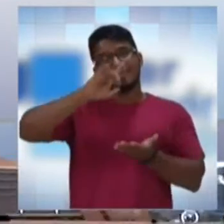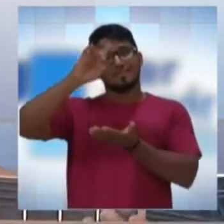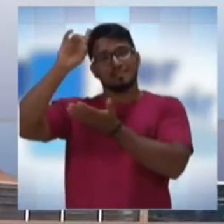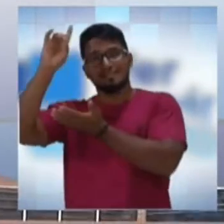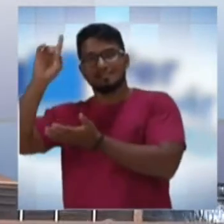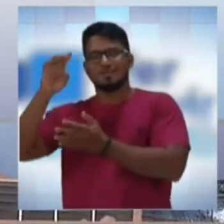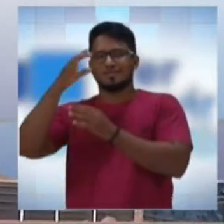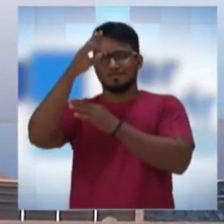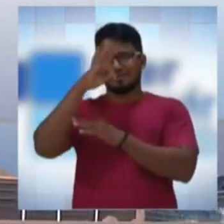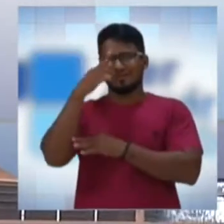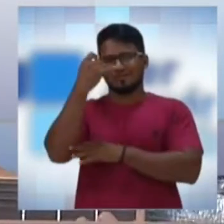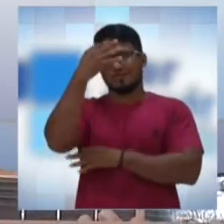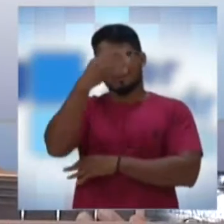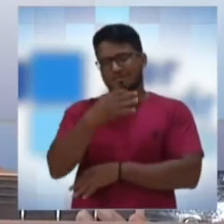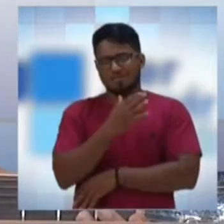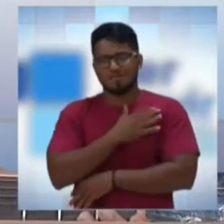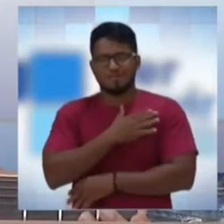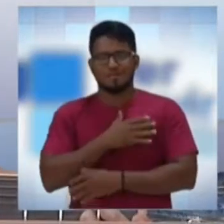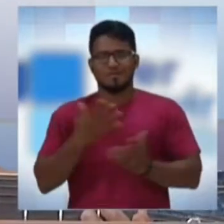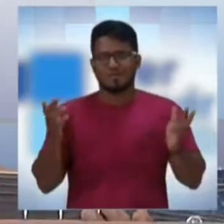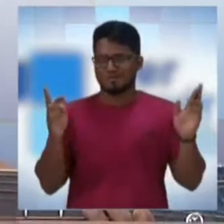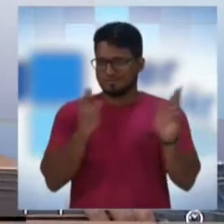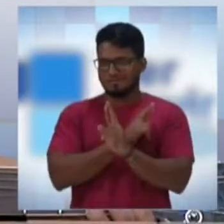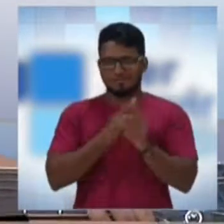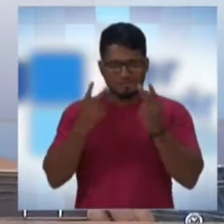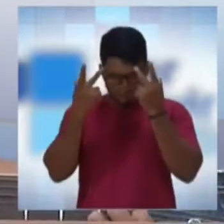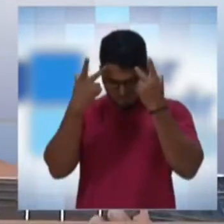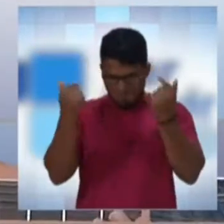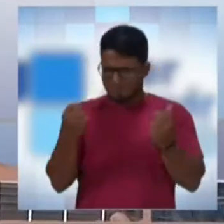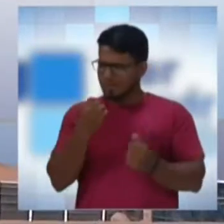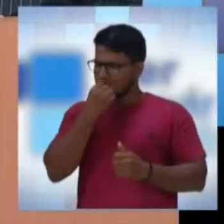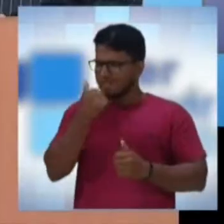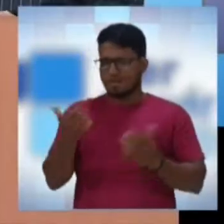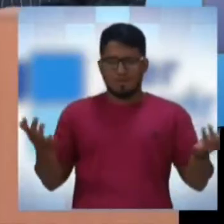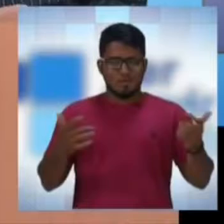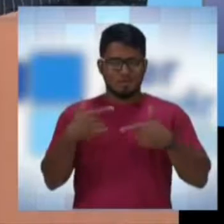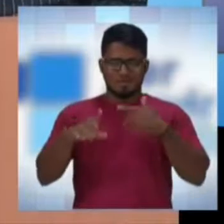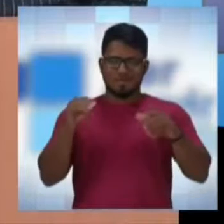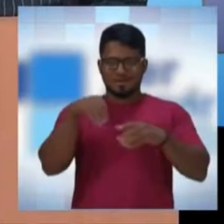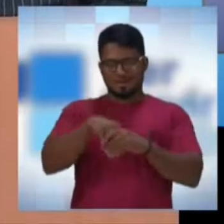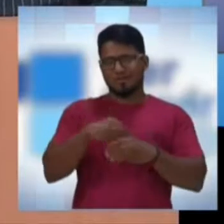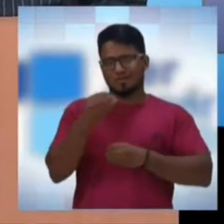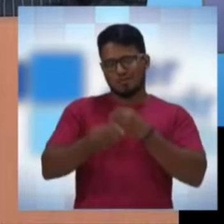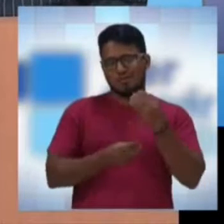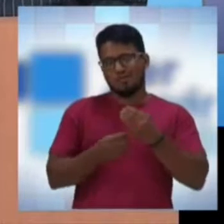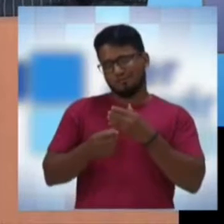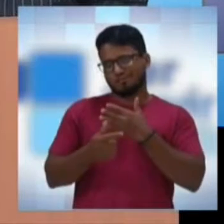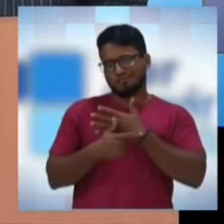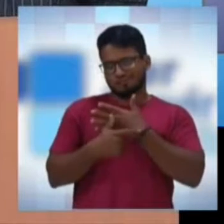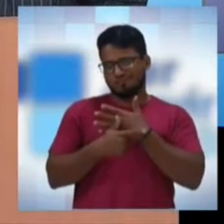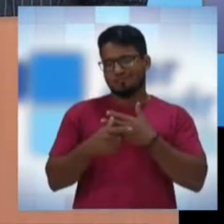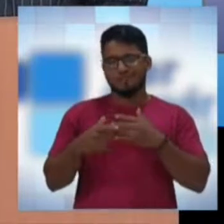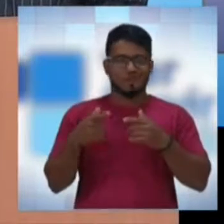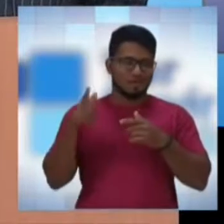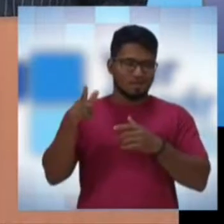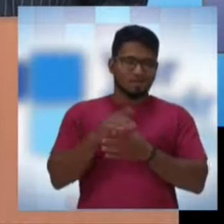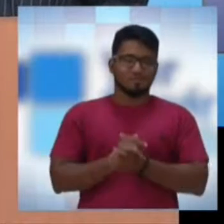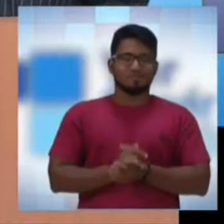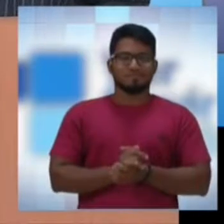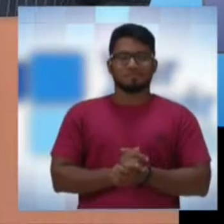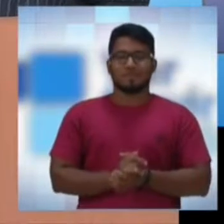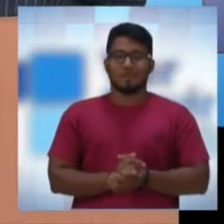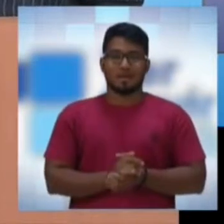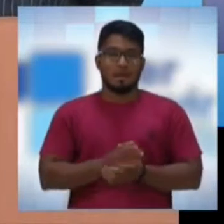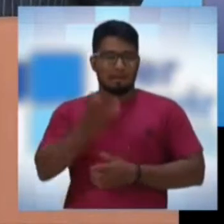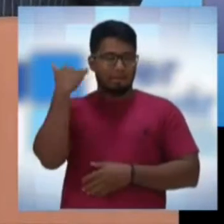a Deus, deu tudo certo. Hoje o relacionamento está legal, normal, né? Hoje eu estou lá como funcionária, né? Isso. Ah, hoje o relacionamento é ótimo,